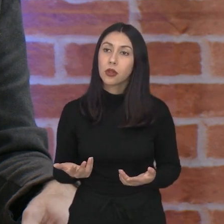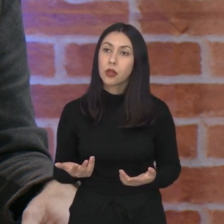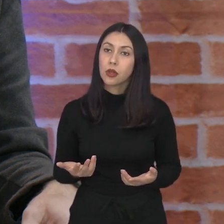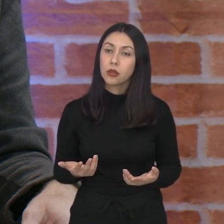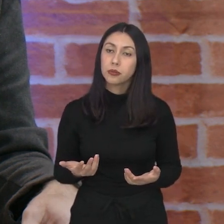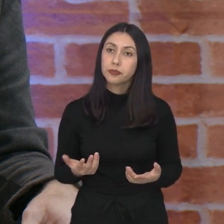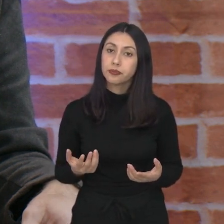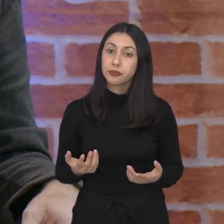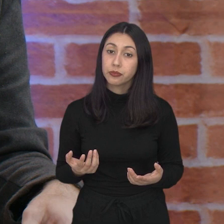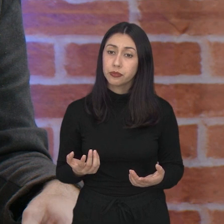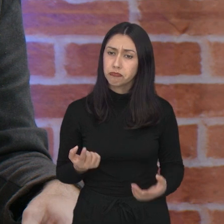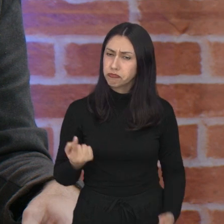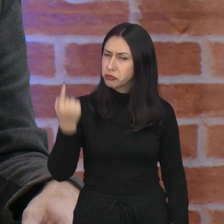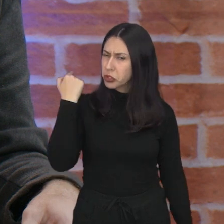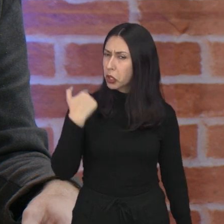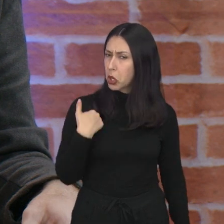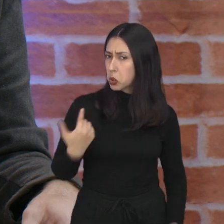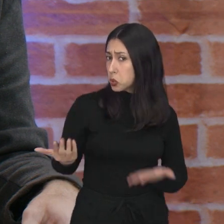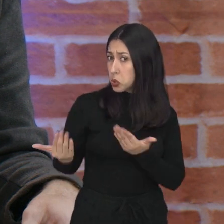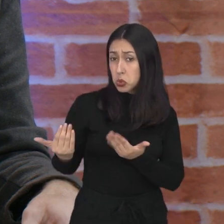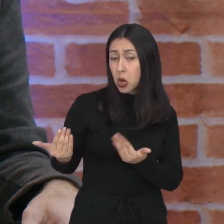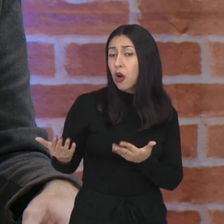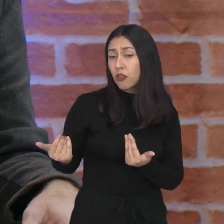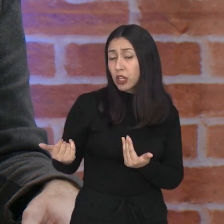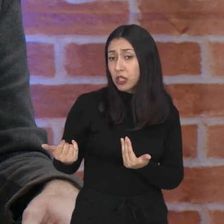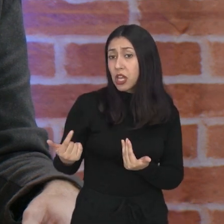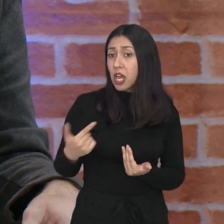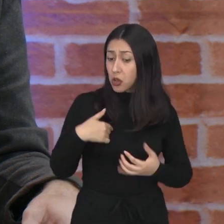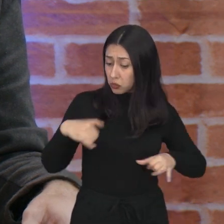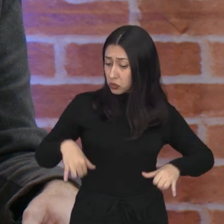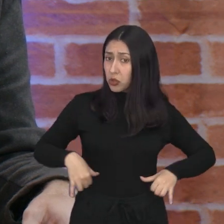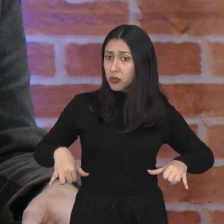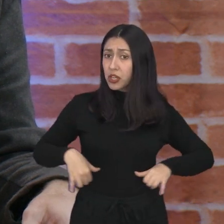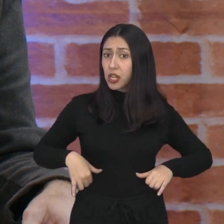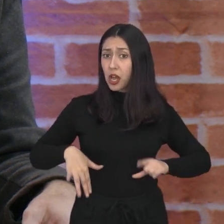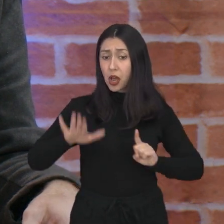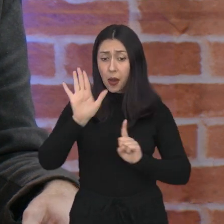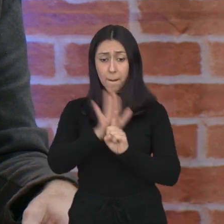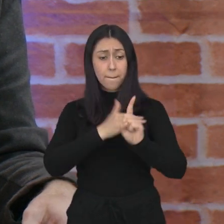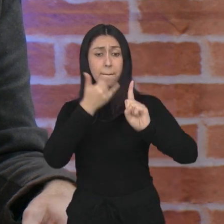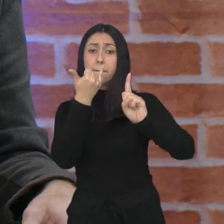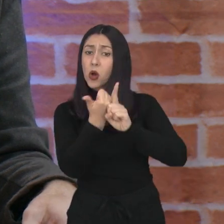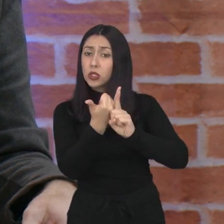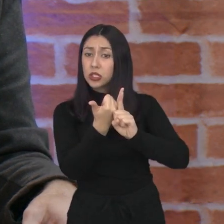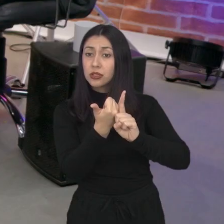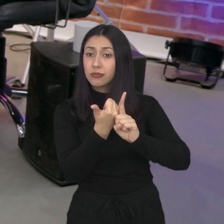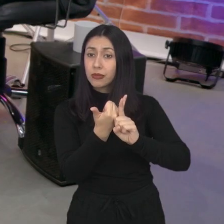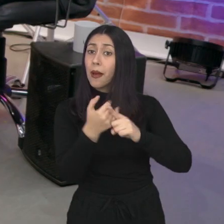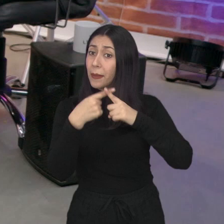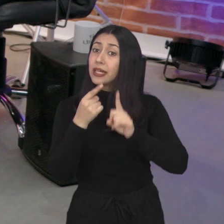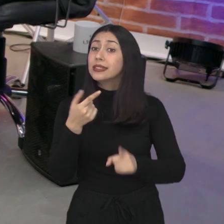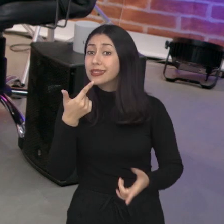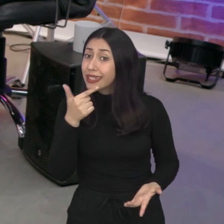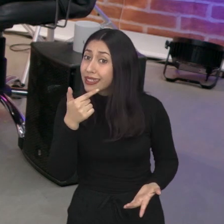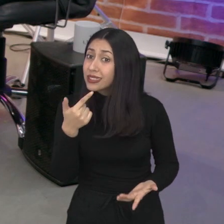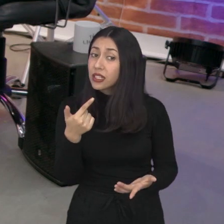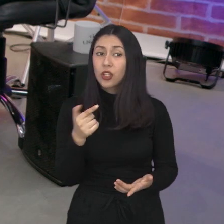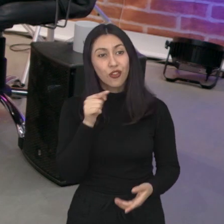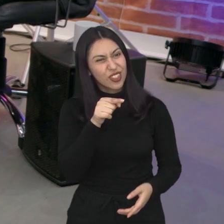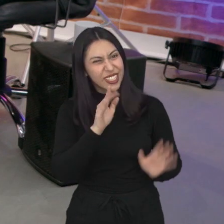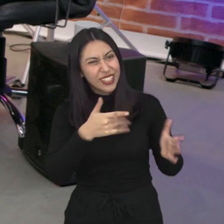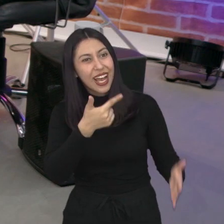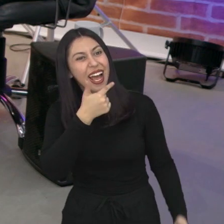Quando eu era moleque, eu sofria muito bullying engraçado. Mas isso. Você já chegou a rir de uma zoação que você